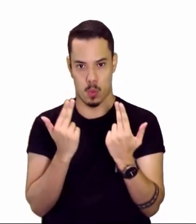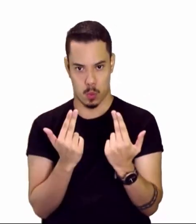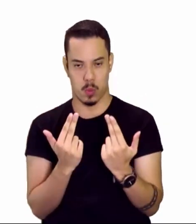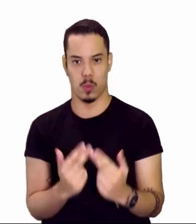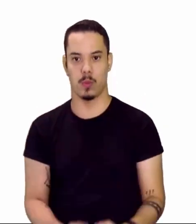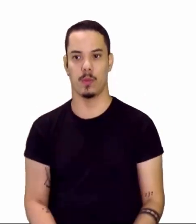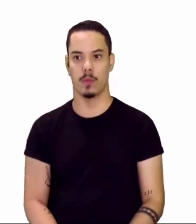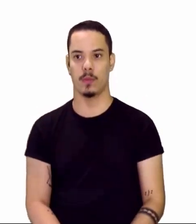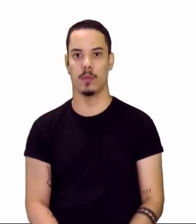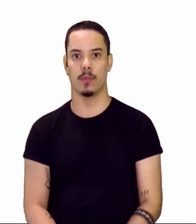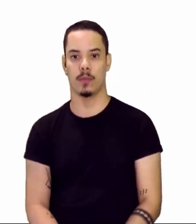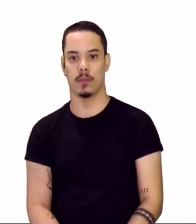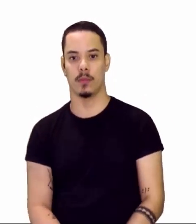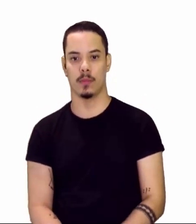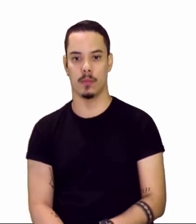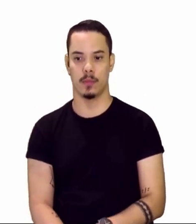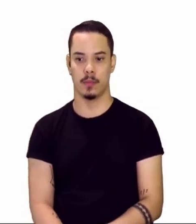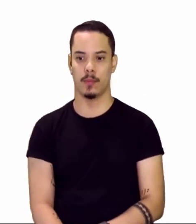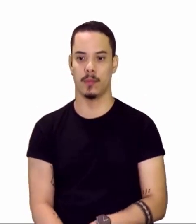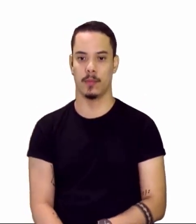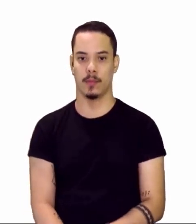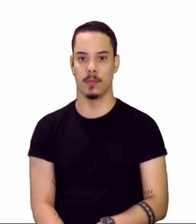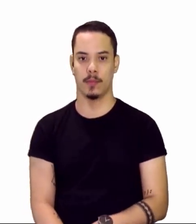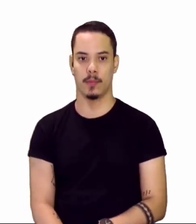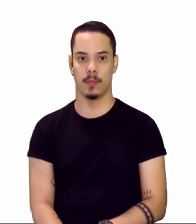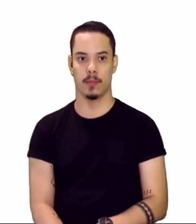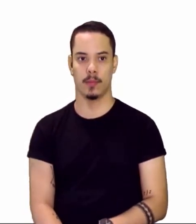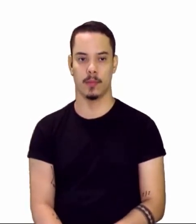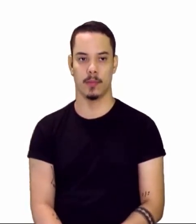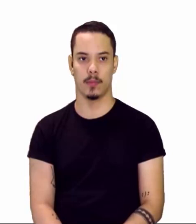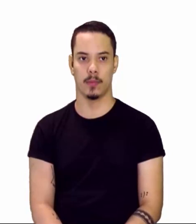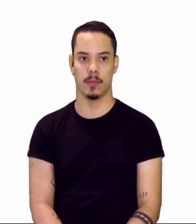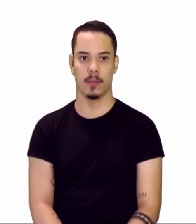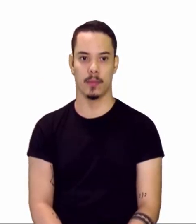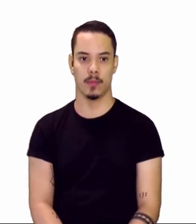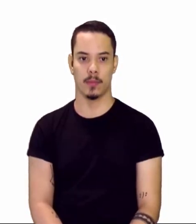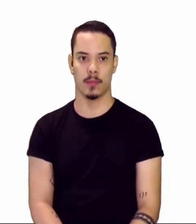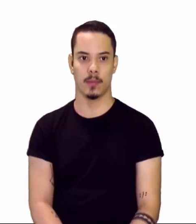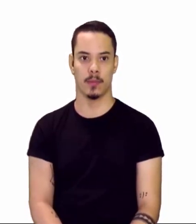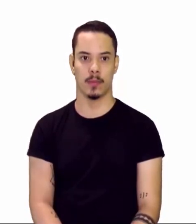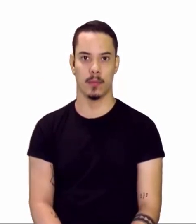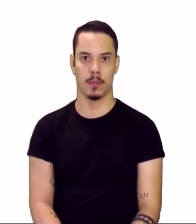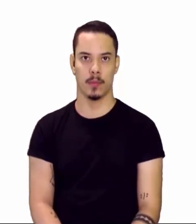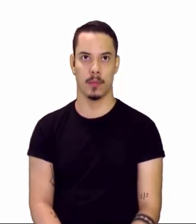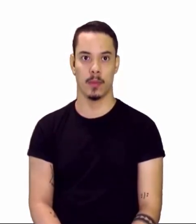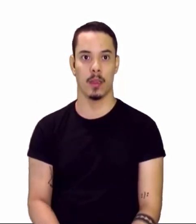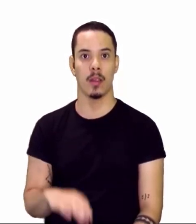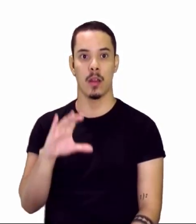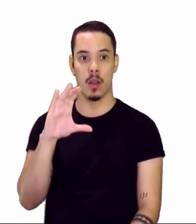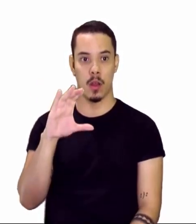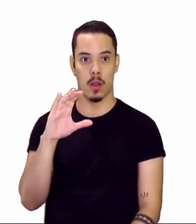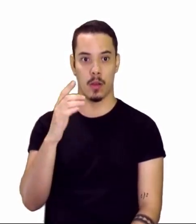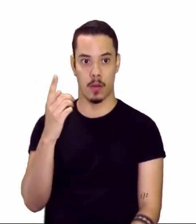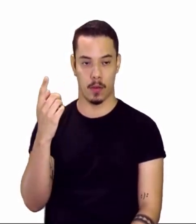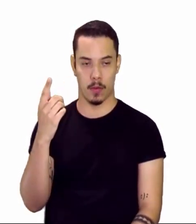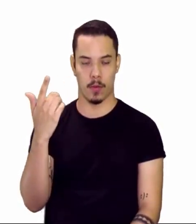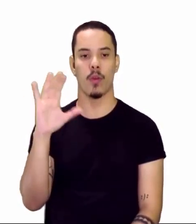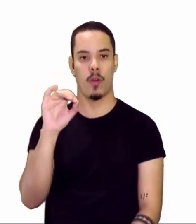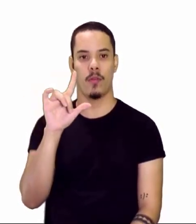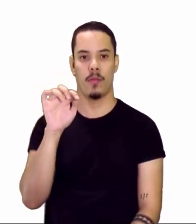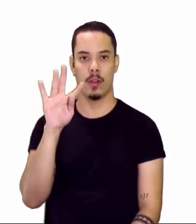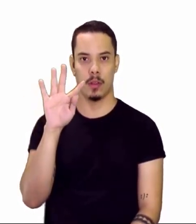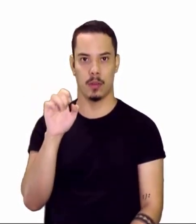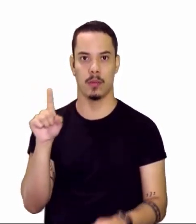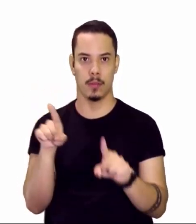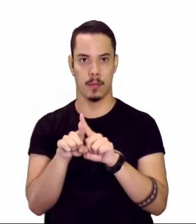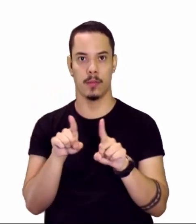A eletronegatividade são iguais. Na ligação covalente polar, conforme vocês viram, e eu